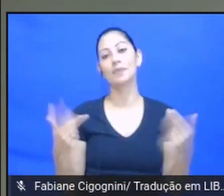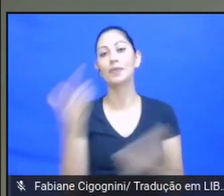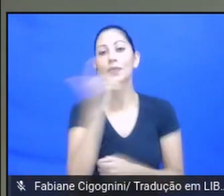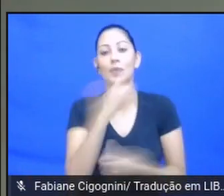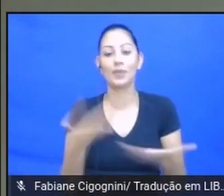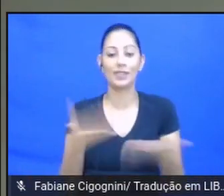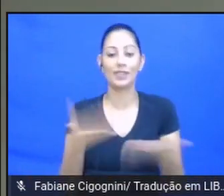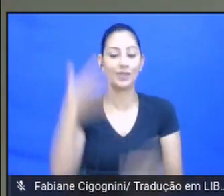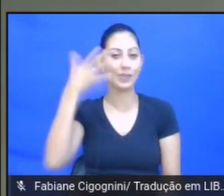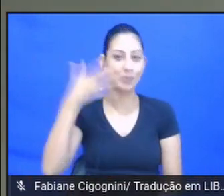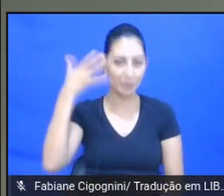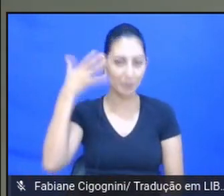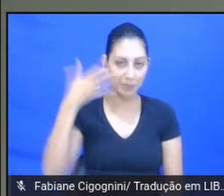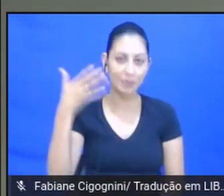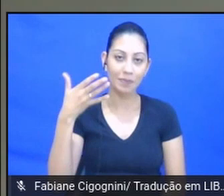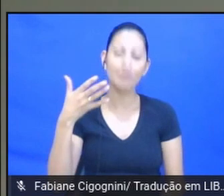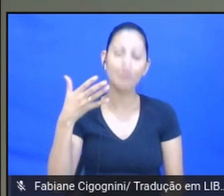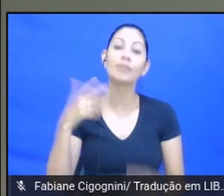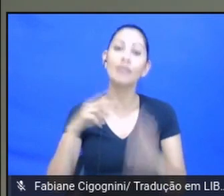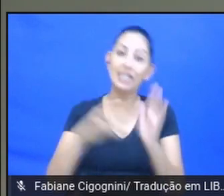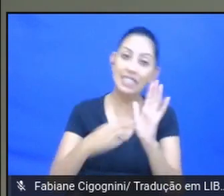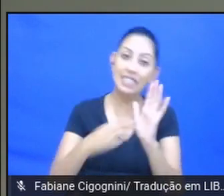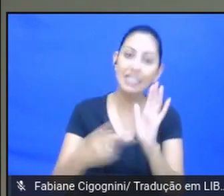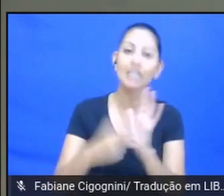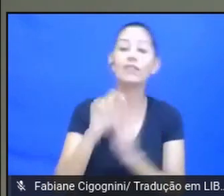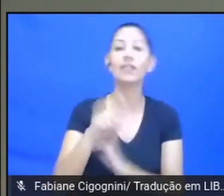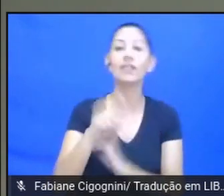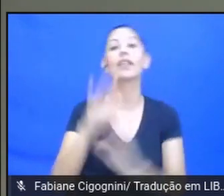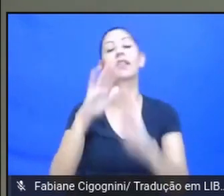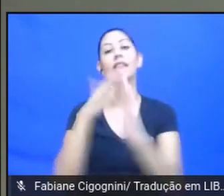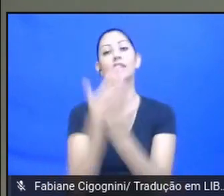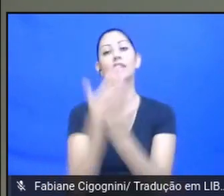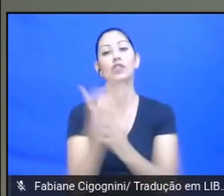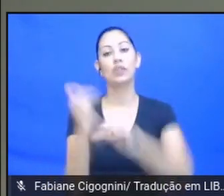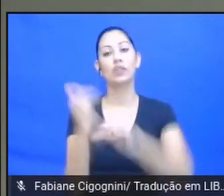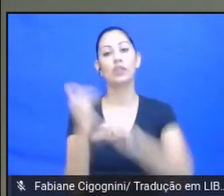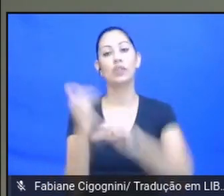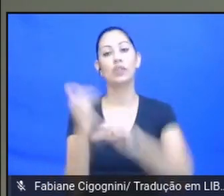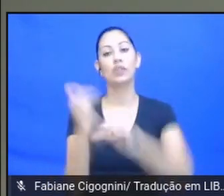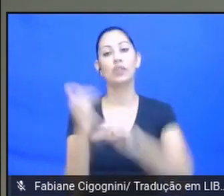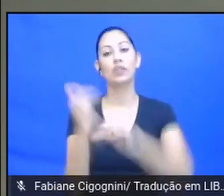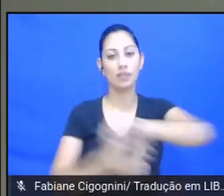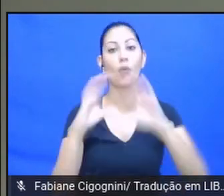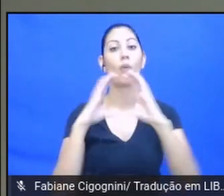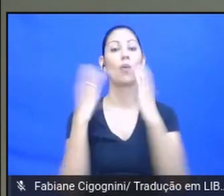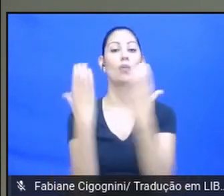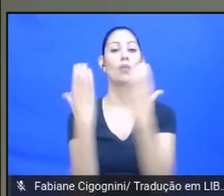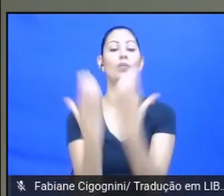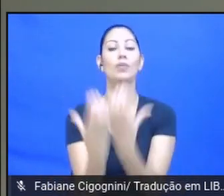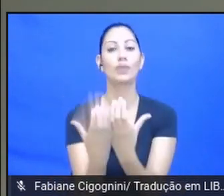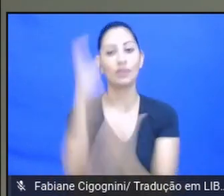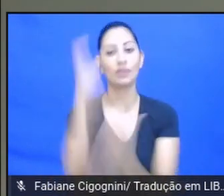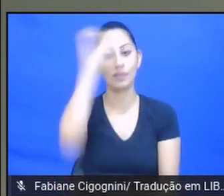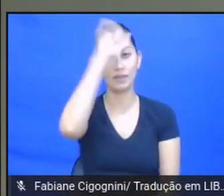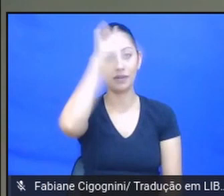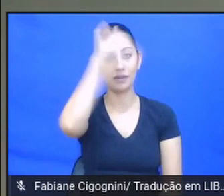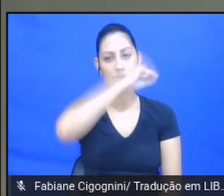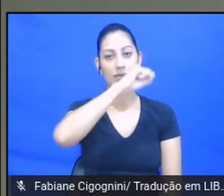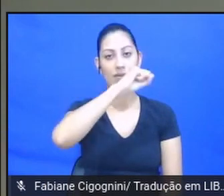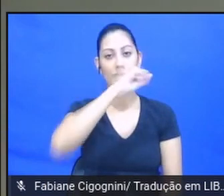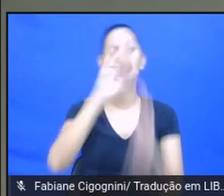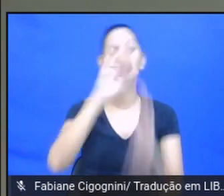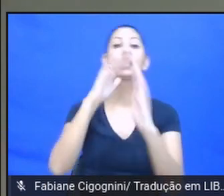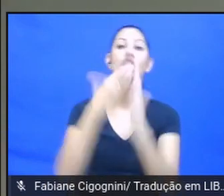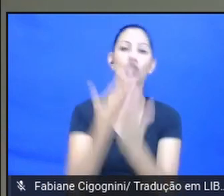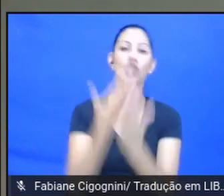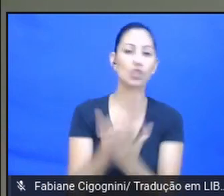sentido. Transformar as escolas em comunidades de aprendizagem, fazer escolas vivas, menos prédios